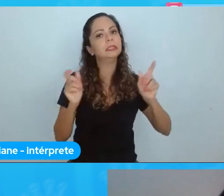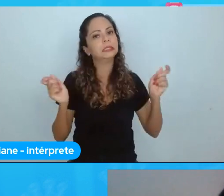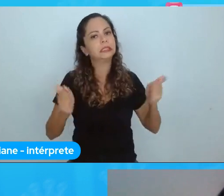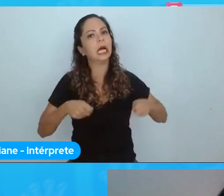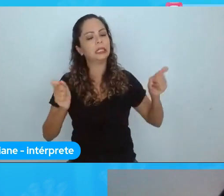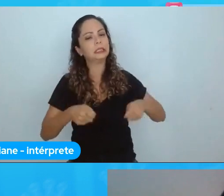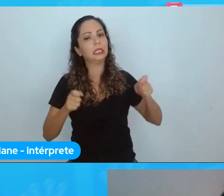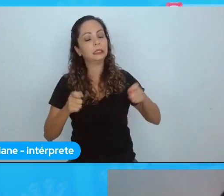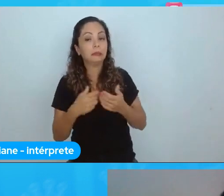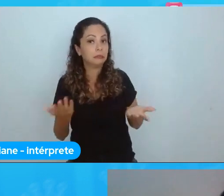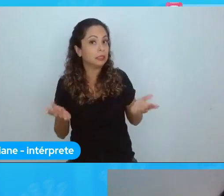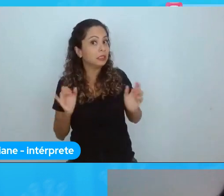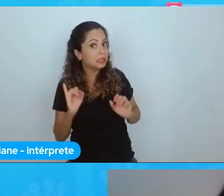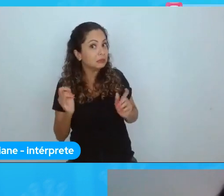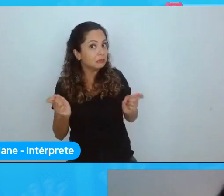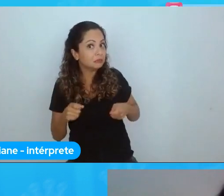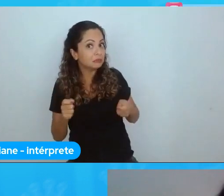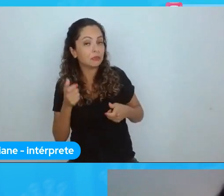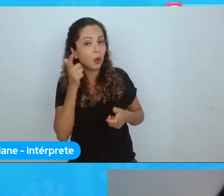essa disposição, dá.